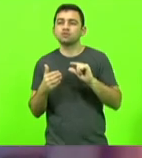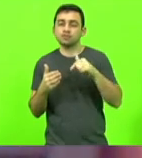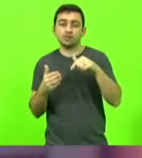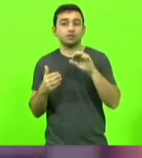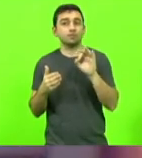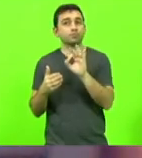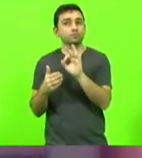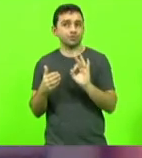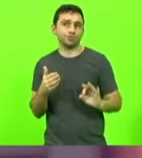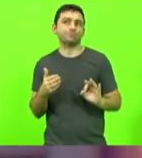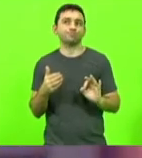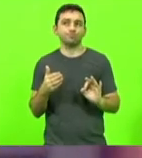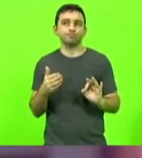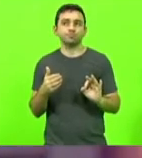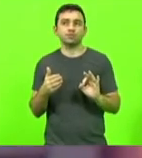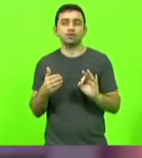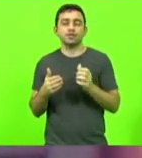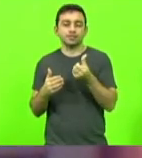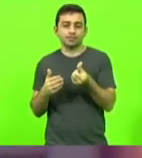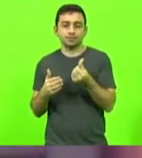70%, ou seja,